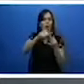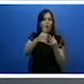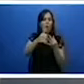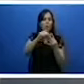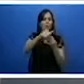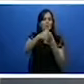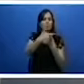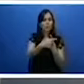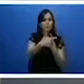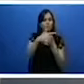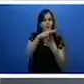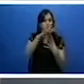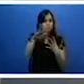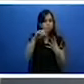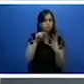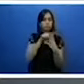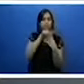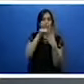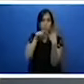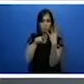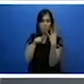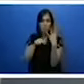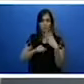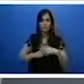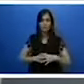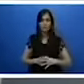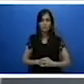Restam 4 também.